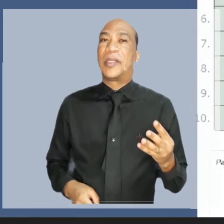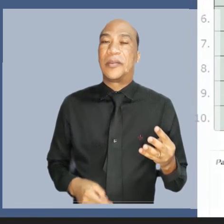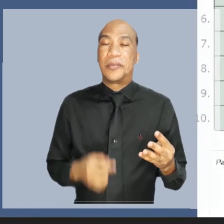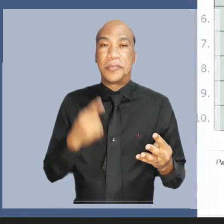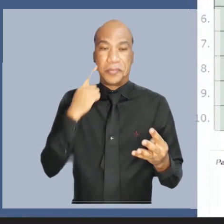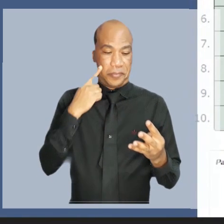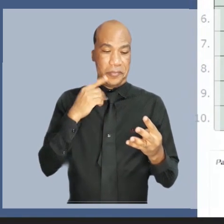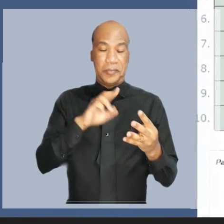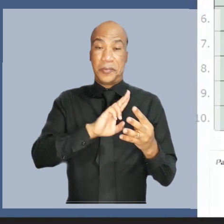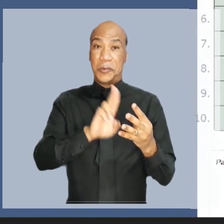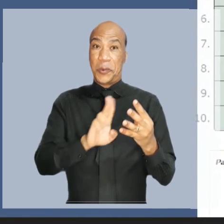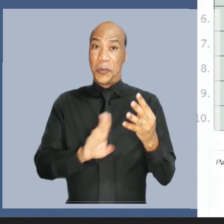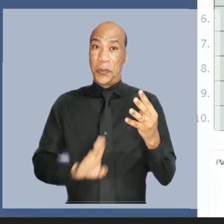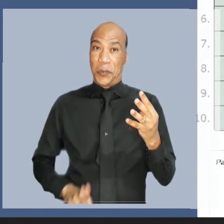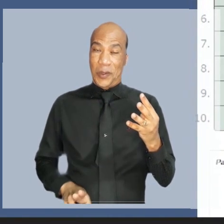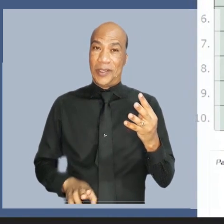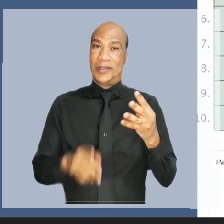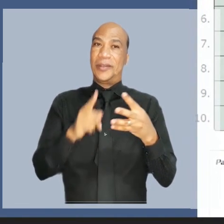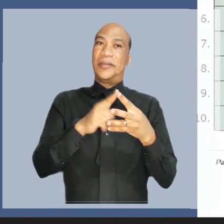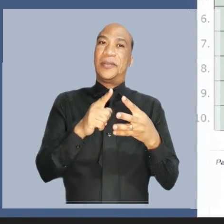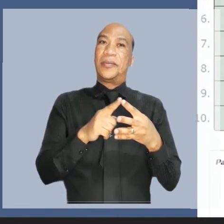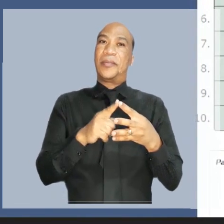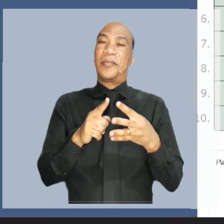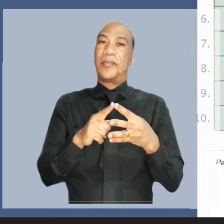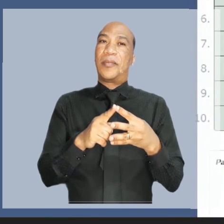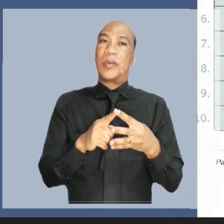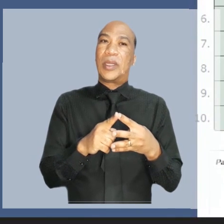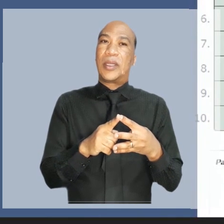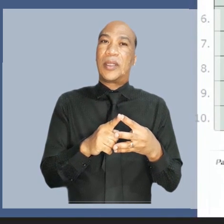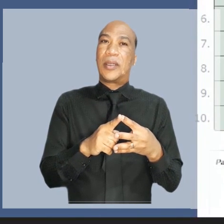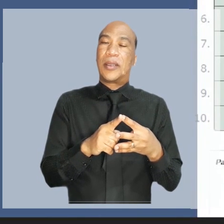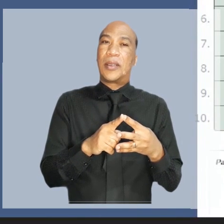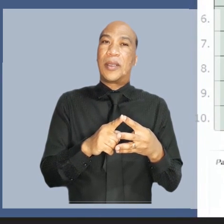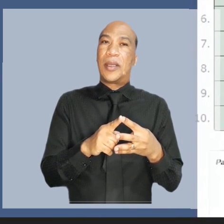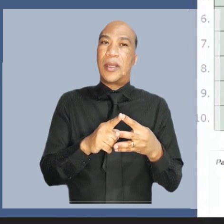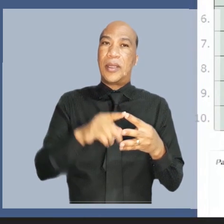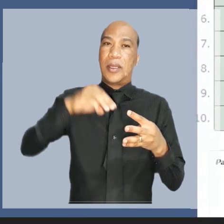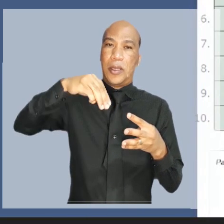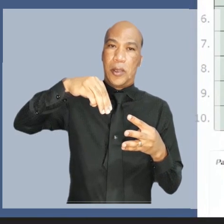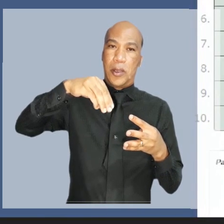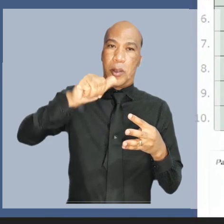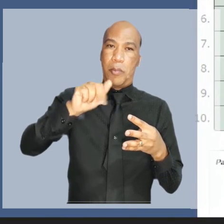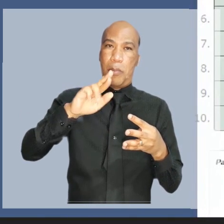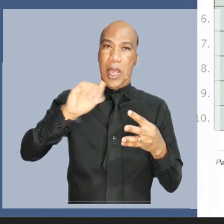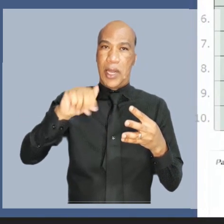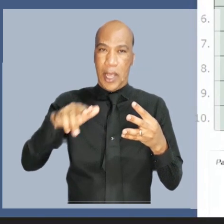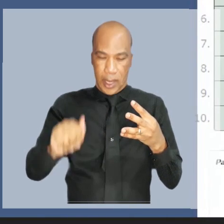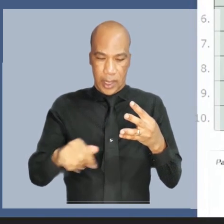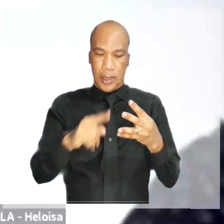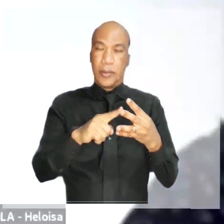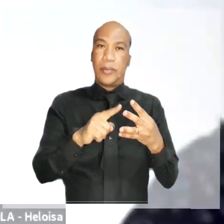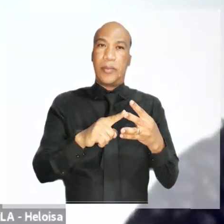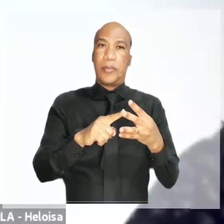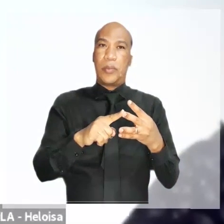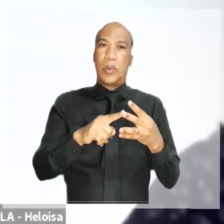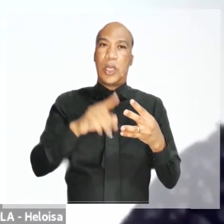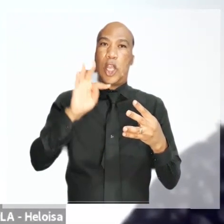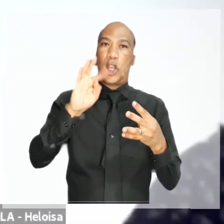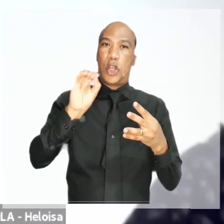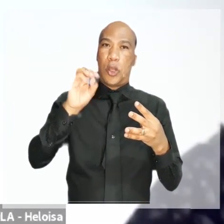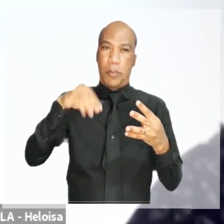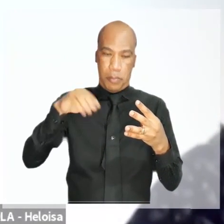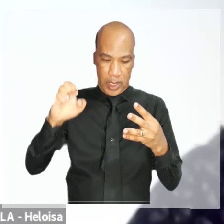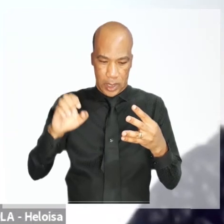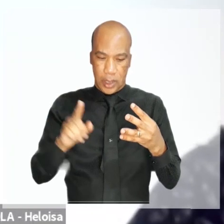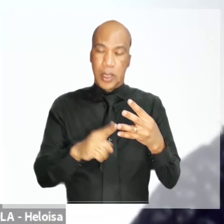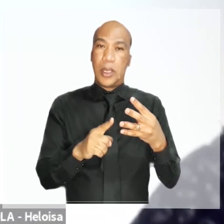Oliveira, Tomé Carmo de Souza, Camila Barreto Matos e Fernanda da Silva. Então é isso, queridos,